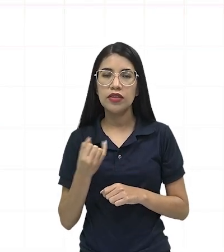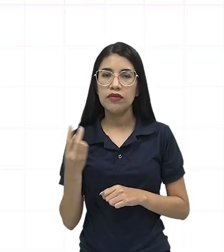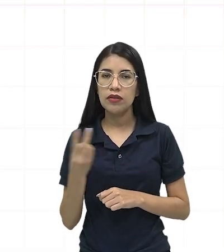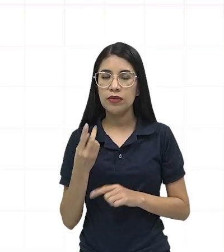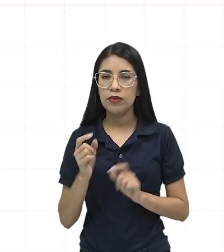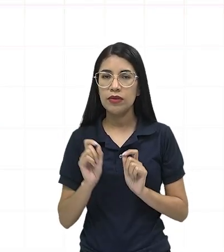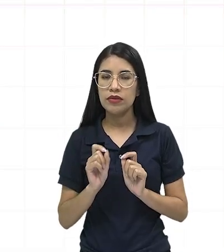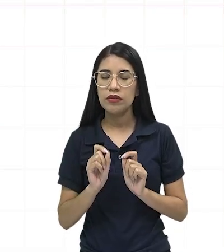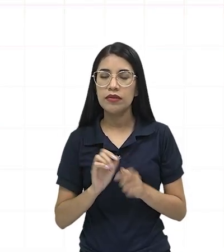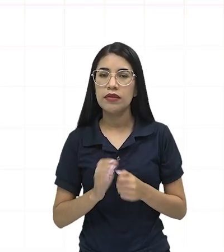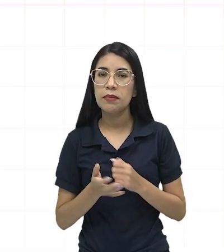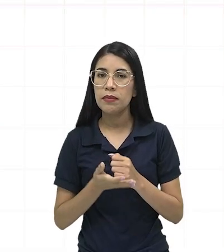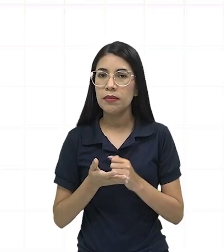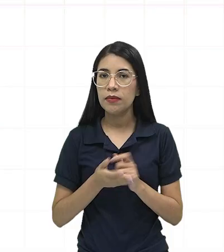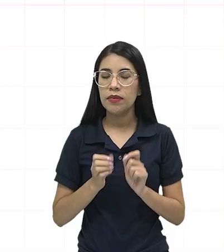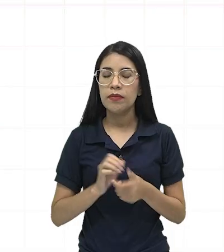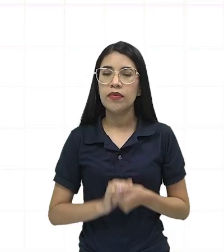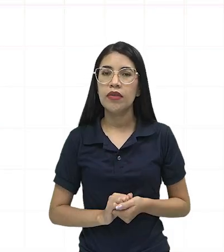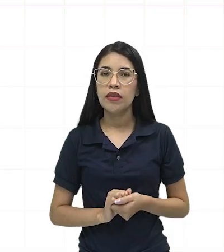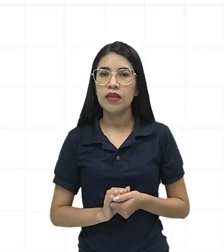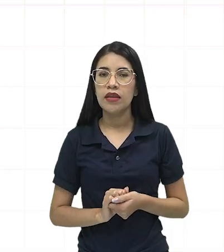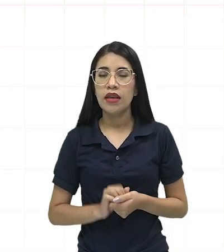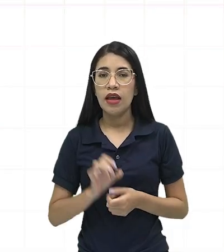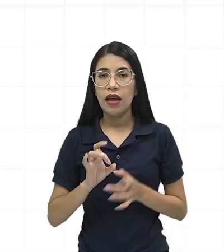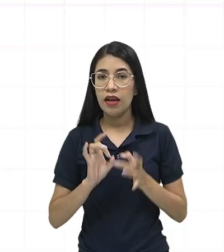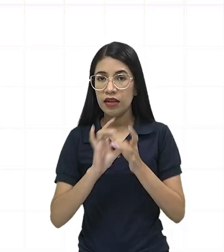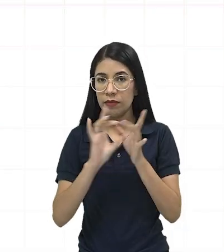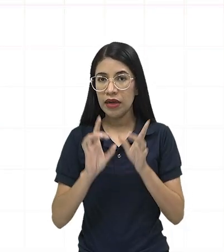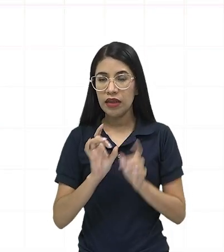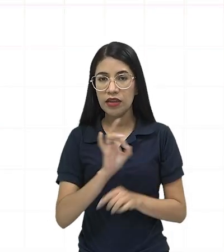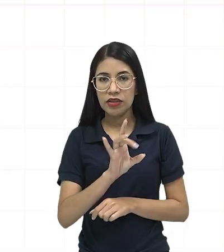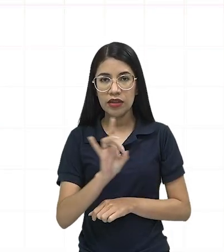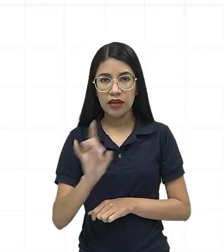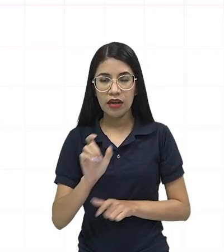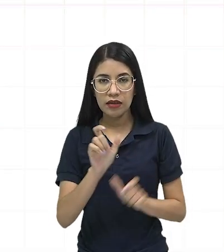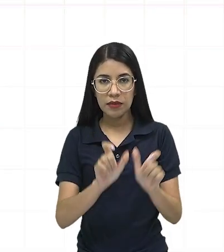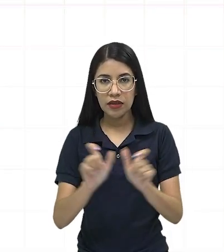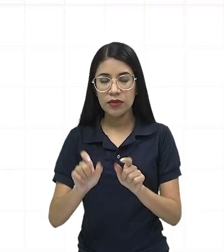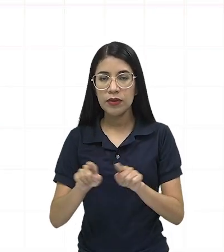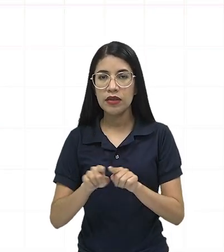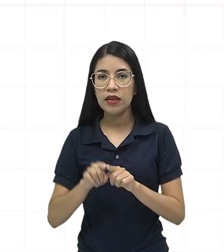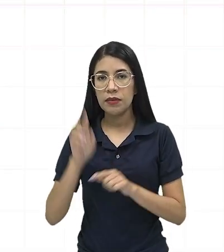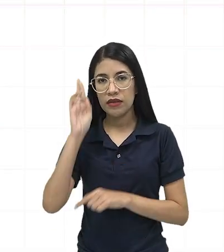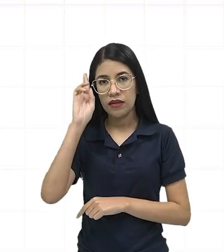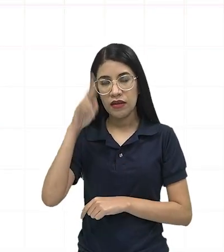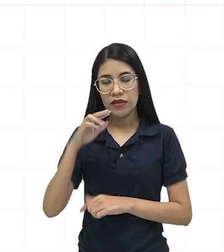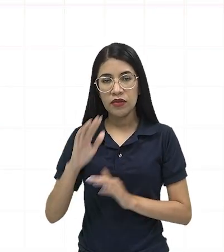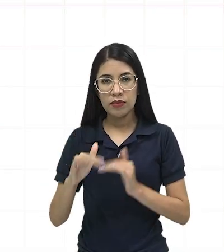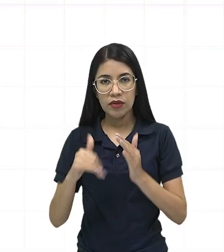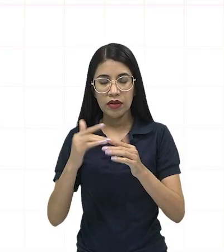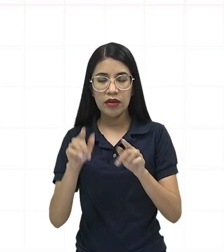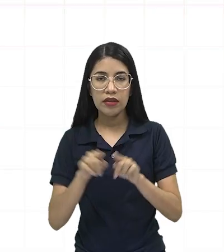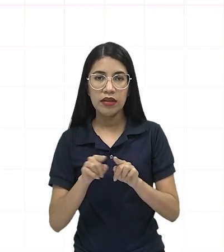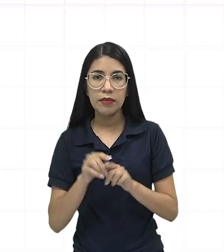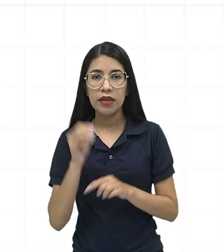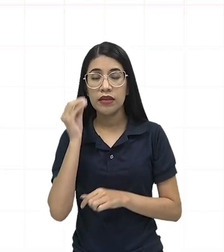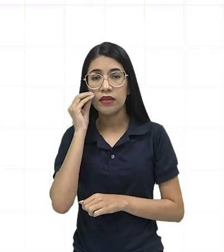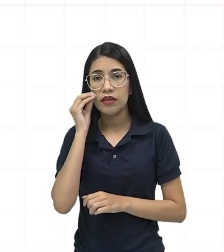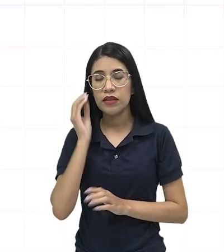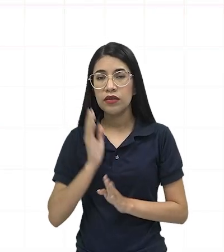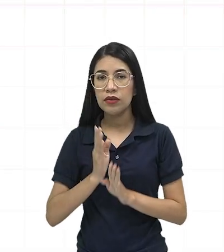como a ênfase na liberdade individual, na razão, no progresso e na busca